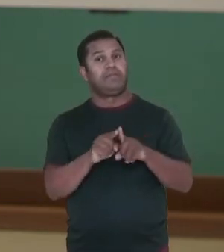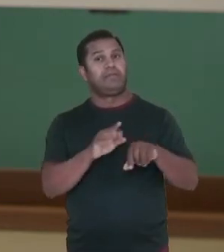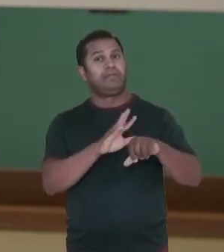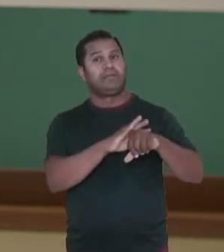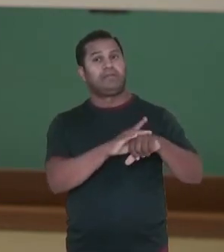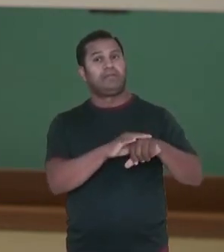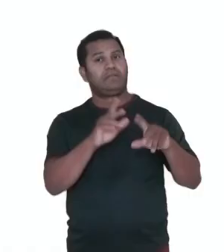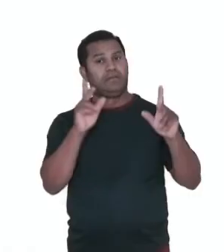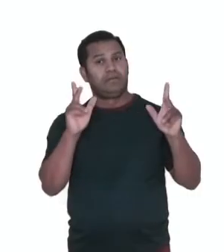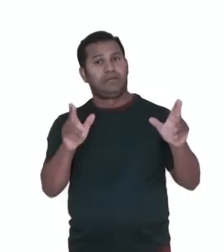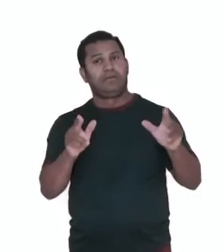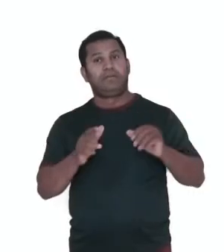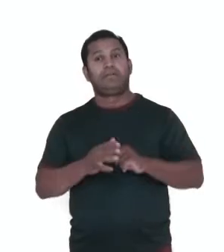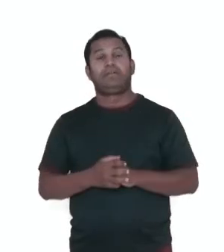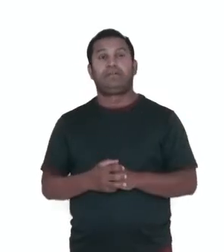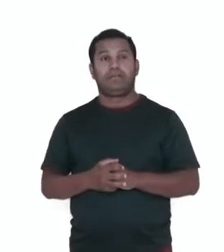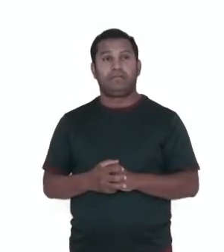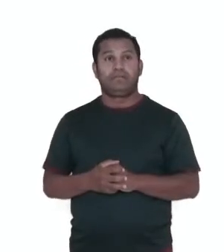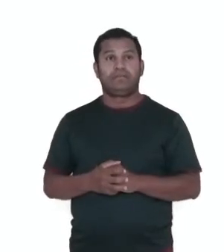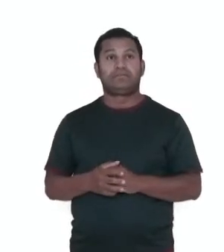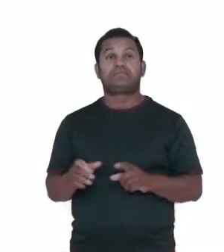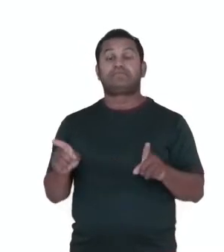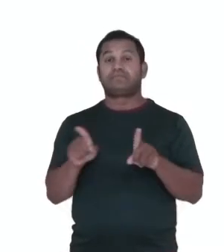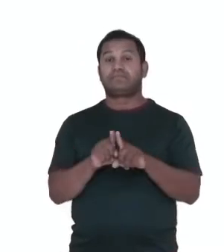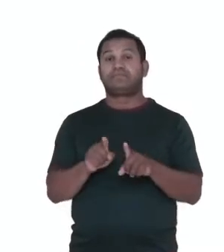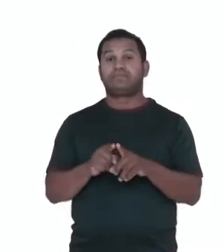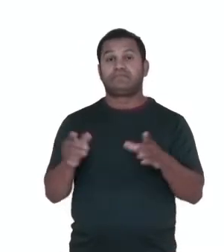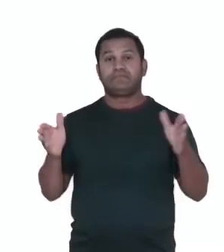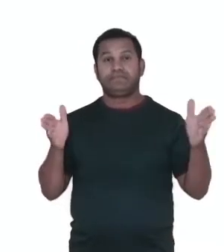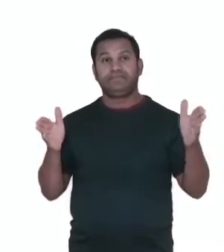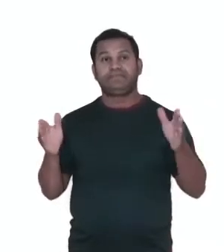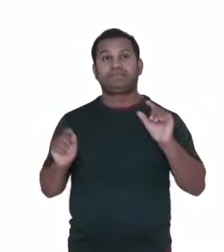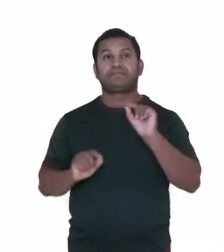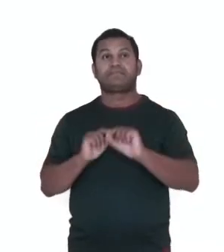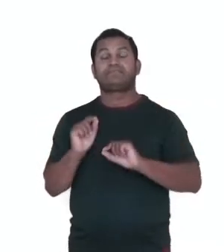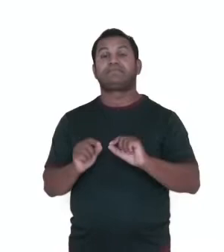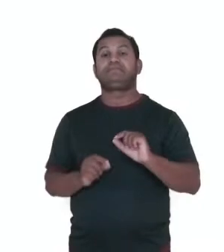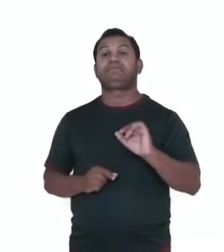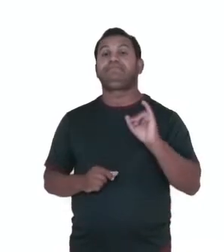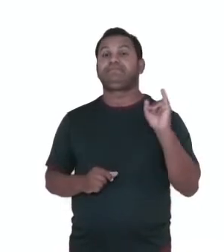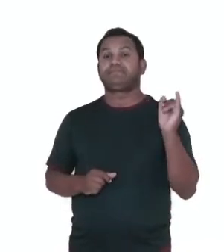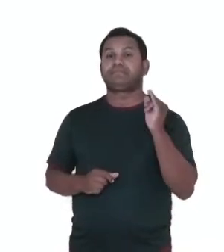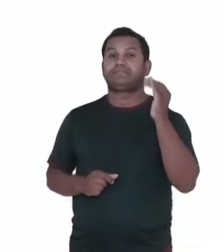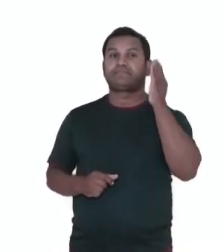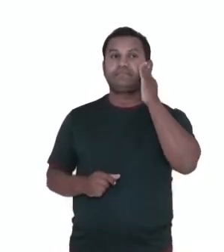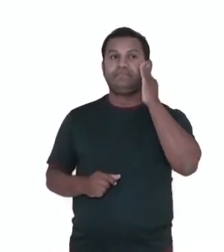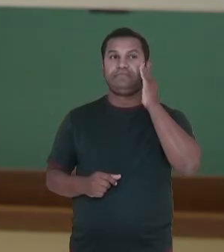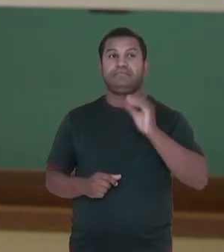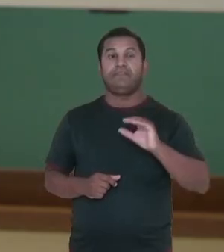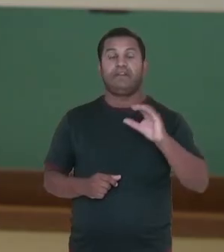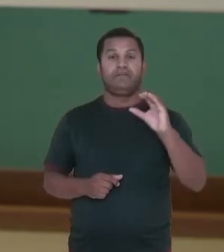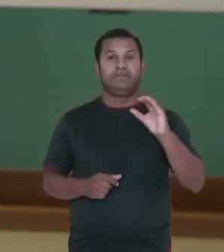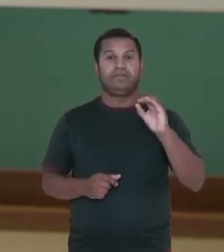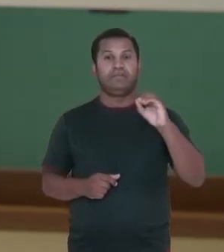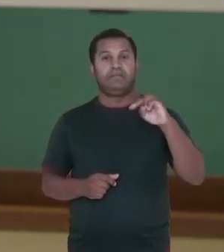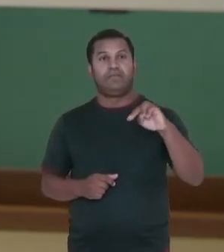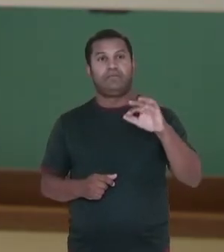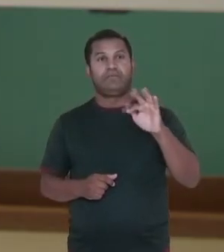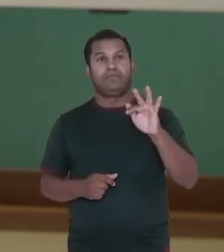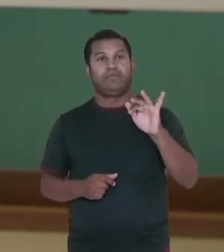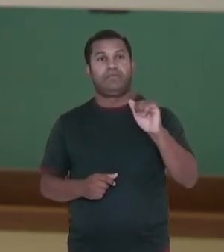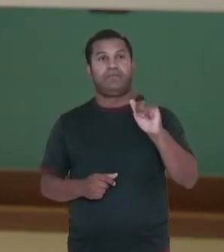dos princípios, ó, a confidenciabilidade, a privacidade, a autonomia do aconselhado, né? Então, por